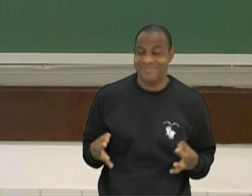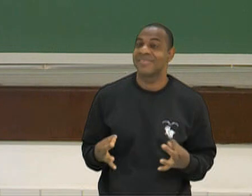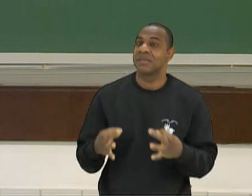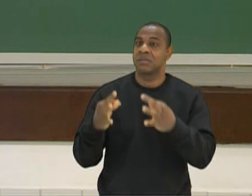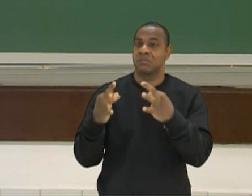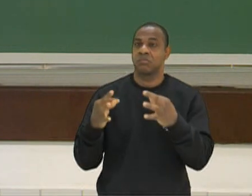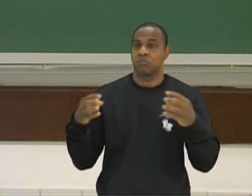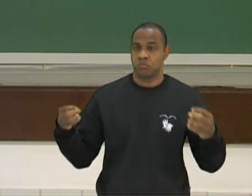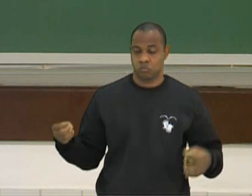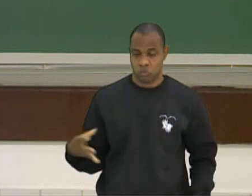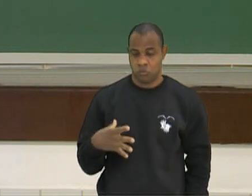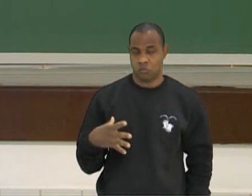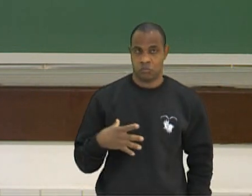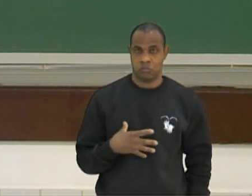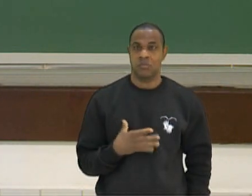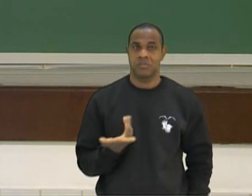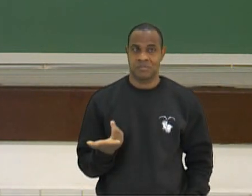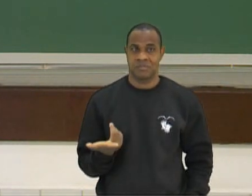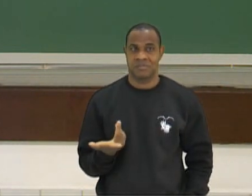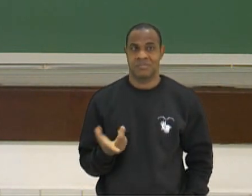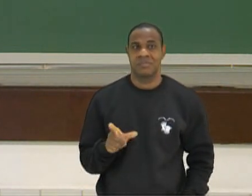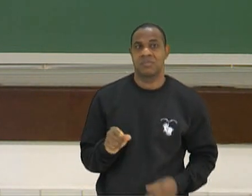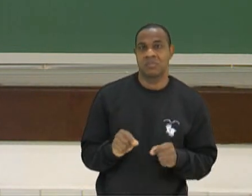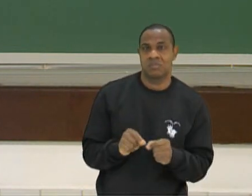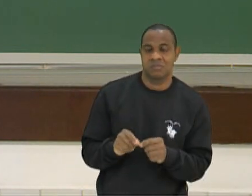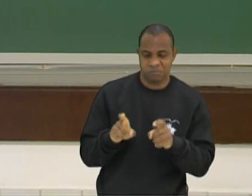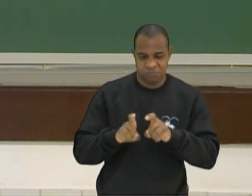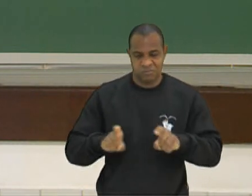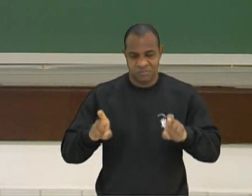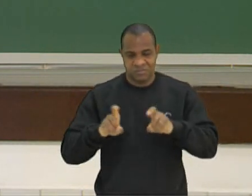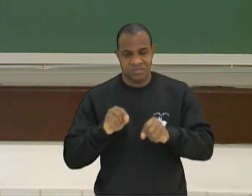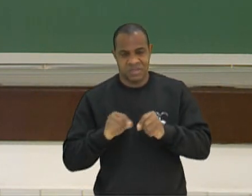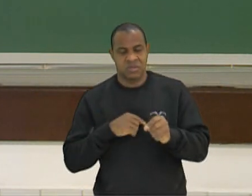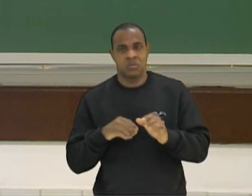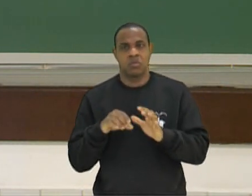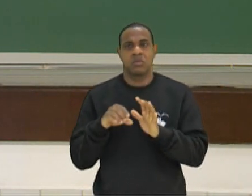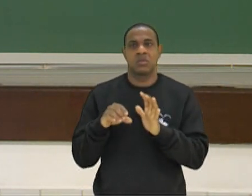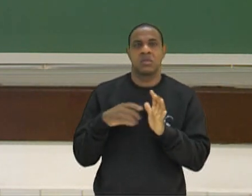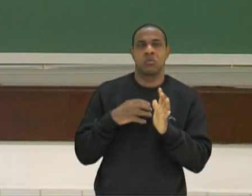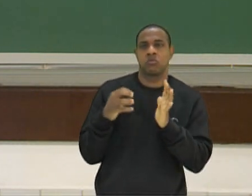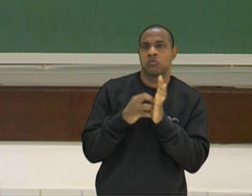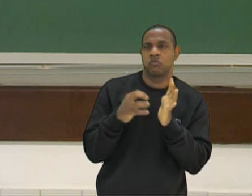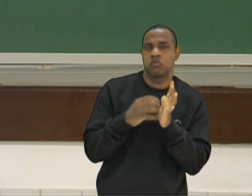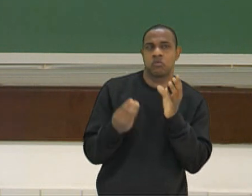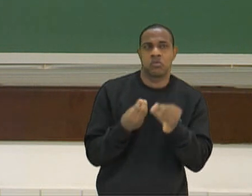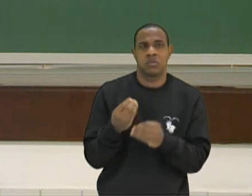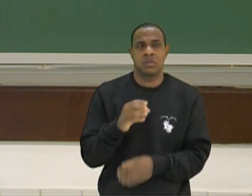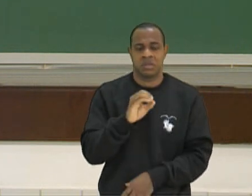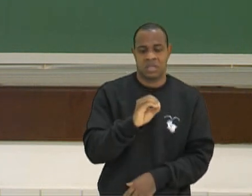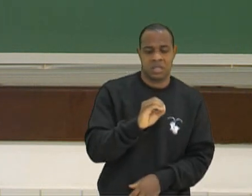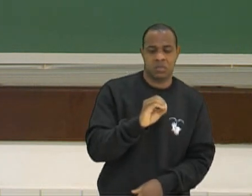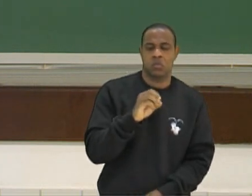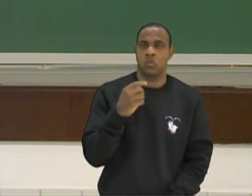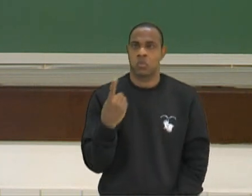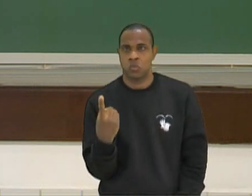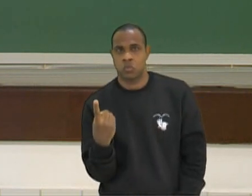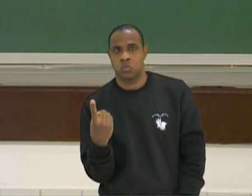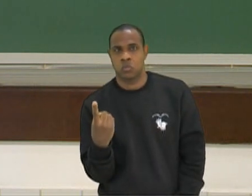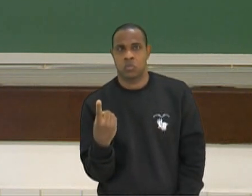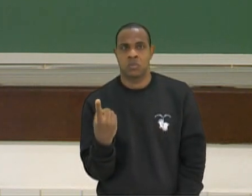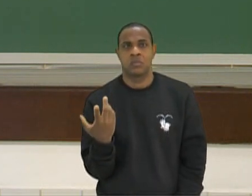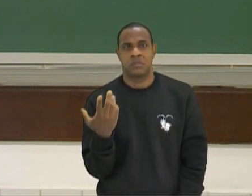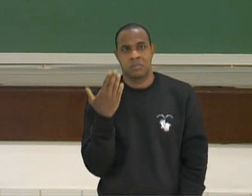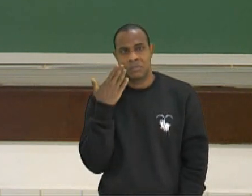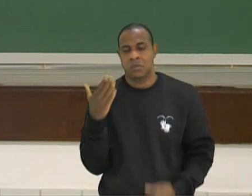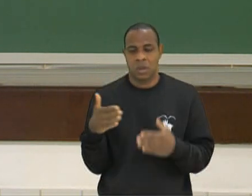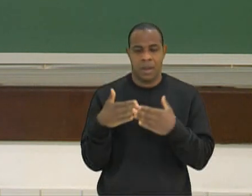porque o contexto que você pega por base da informática, ele tem os códigos, que é baseado no 0 e no 1, ou está aberto ou está fechado, que